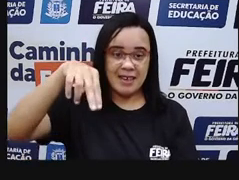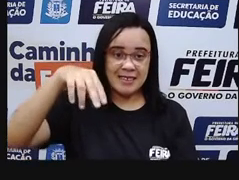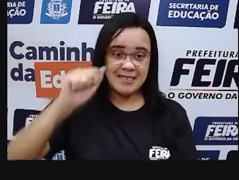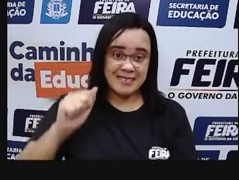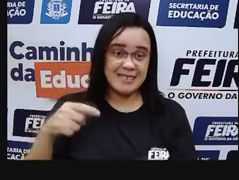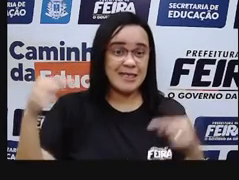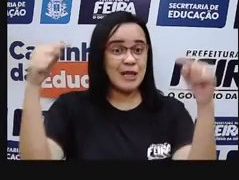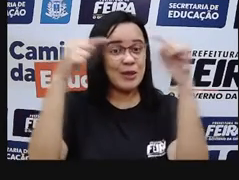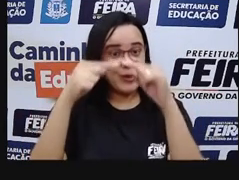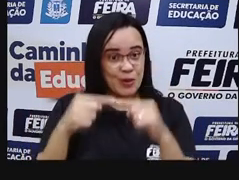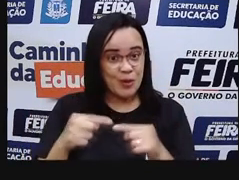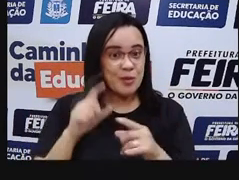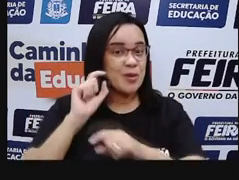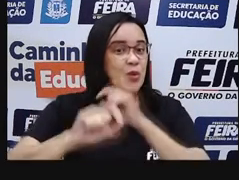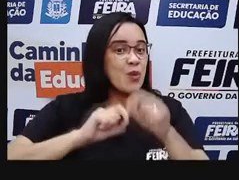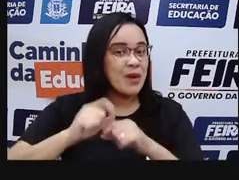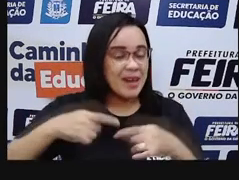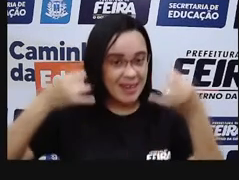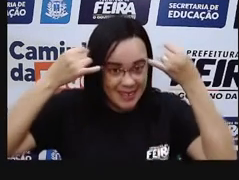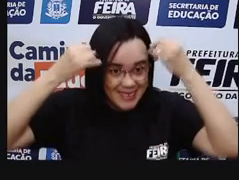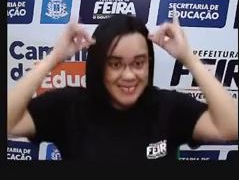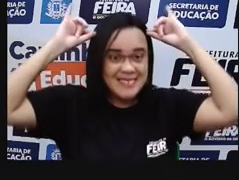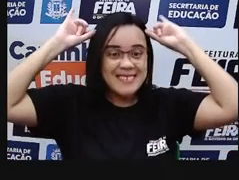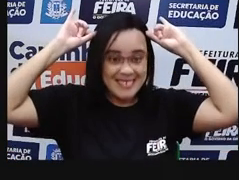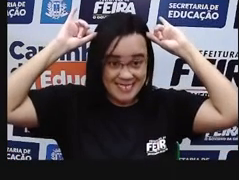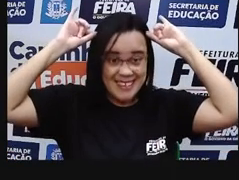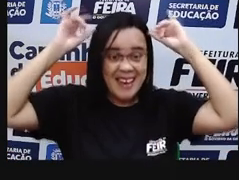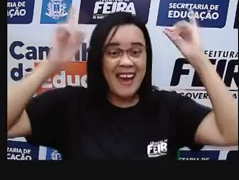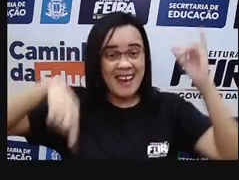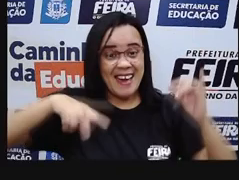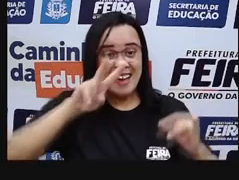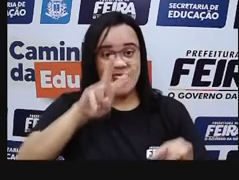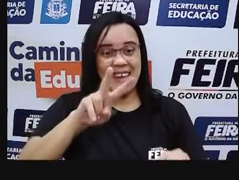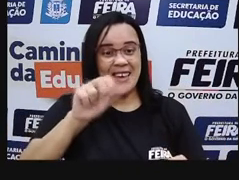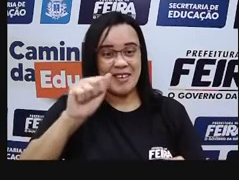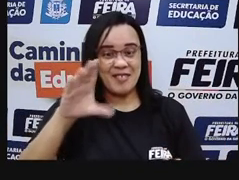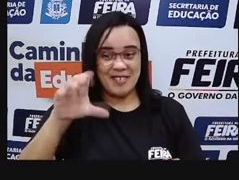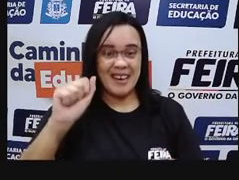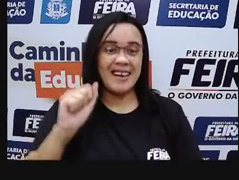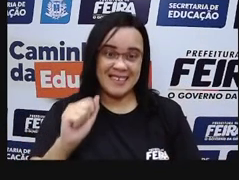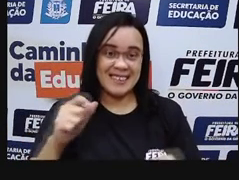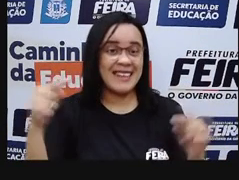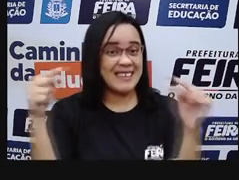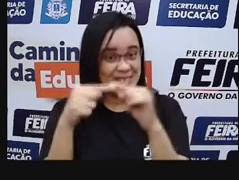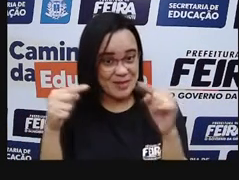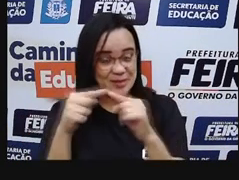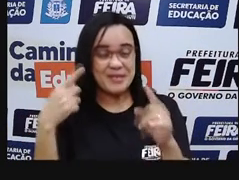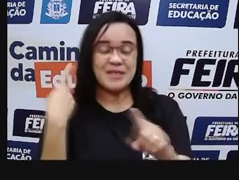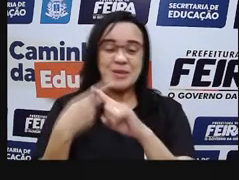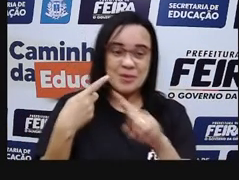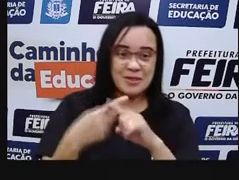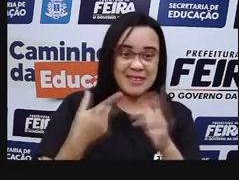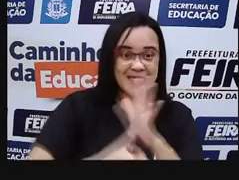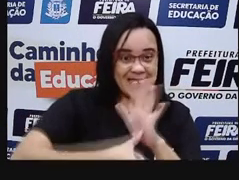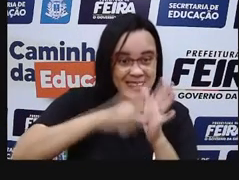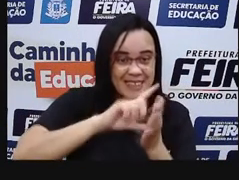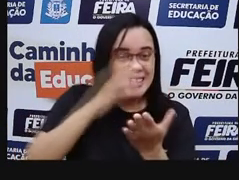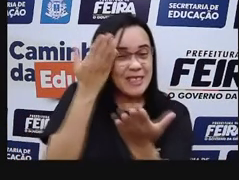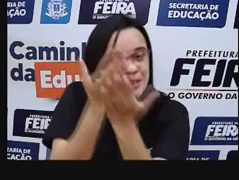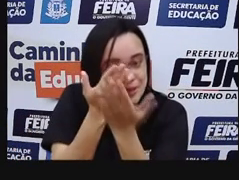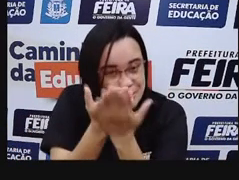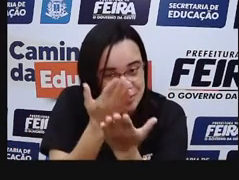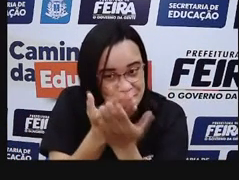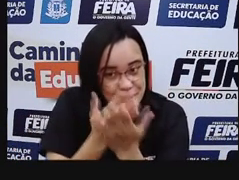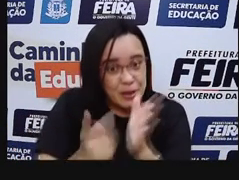vaca pro você já sabe porque agora o que foi graças ao estudo dessa varíola né a marca